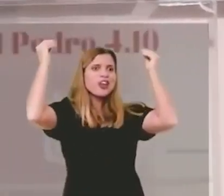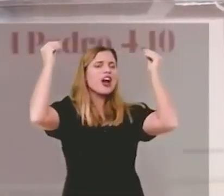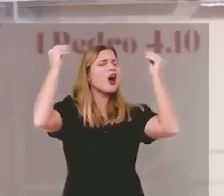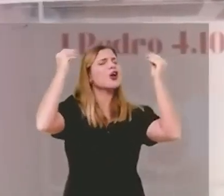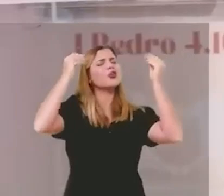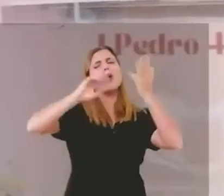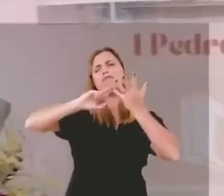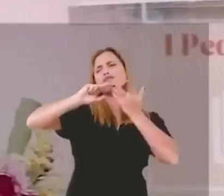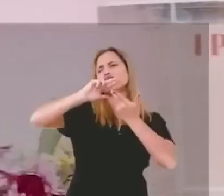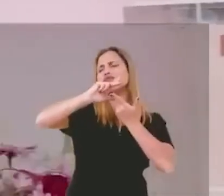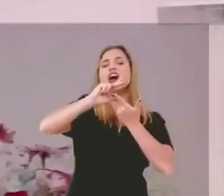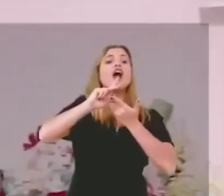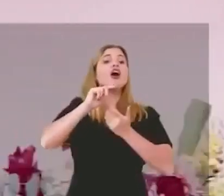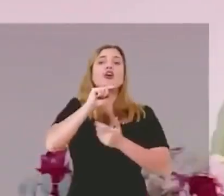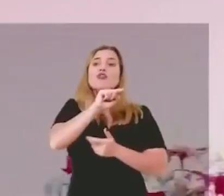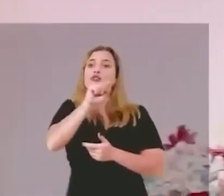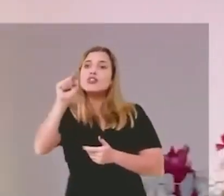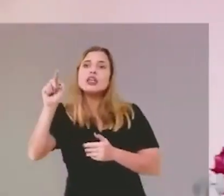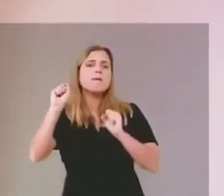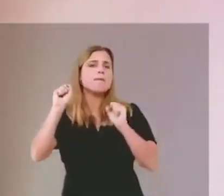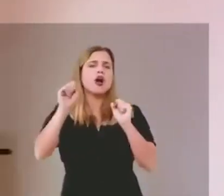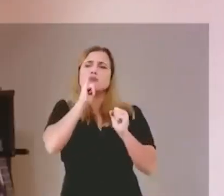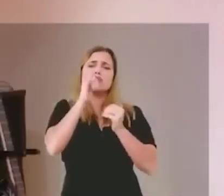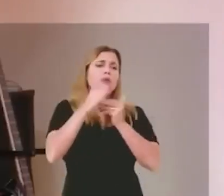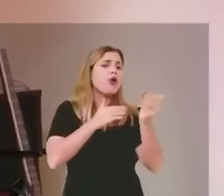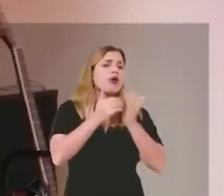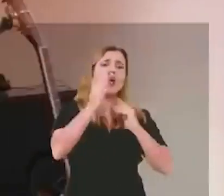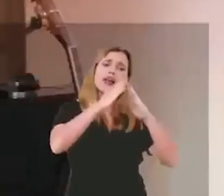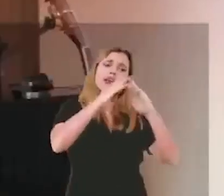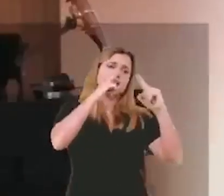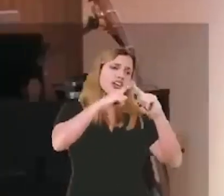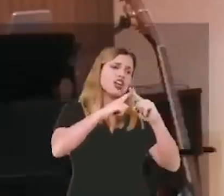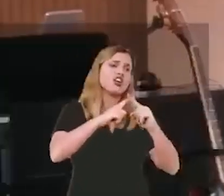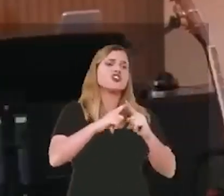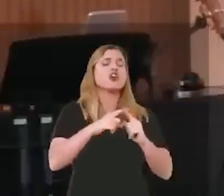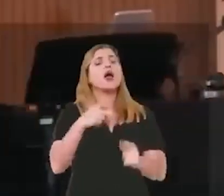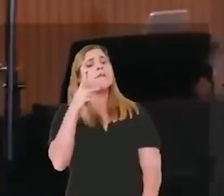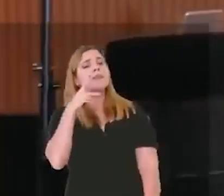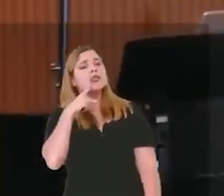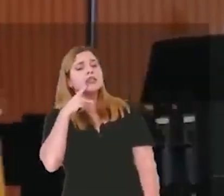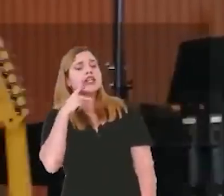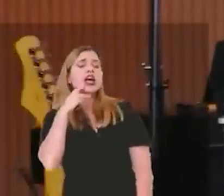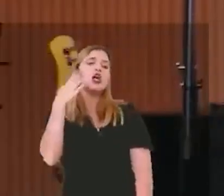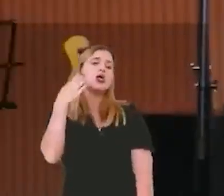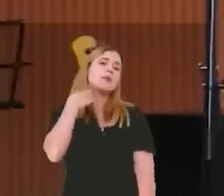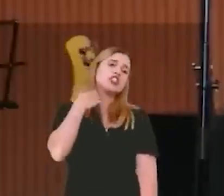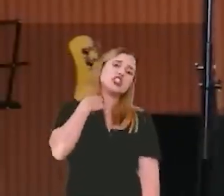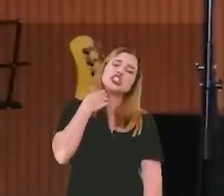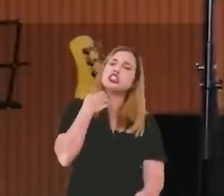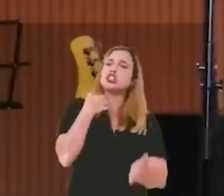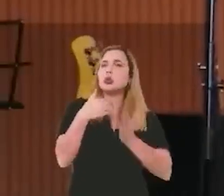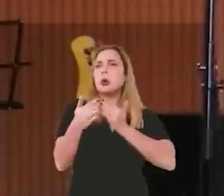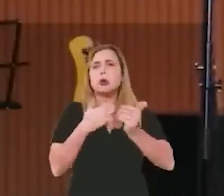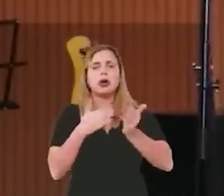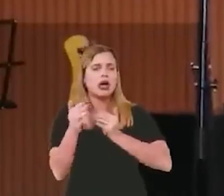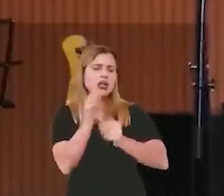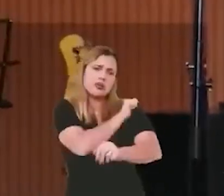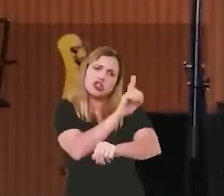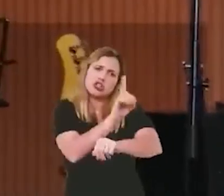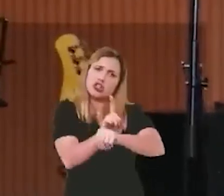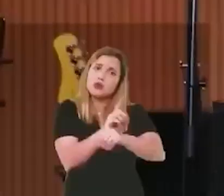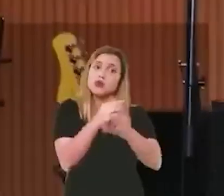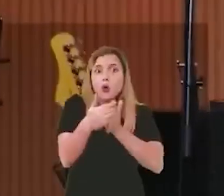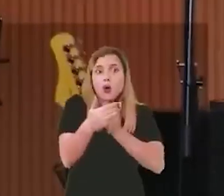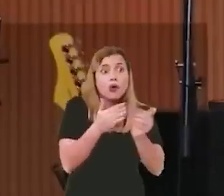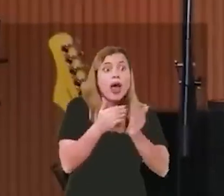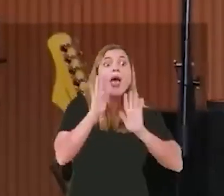Bom, você pode ser presbiteriano, batista, assembleiano, da igreja reformada, você pode ser calvinista, você pode ser arminiano, mas